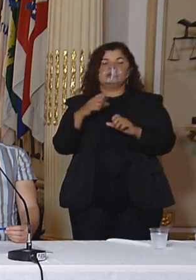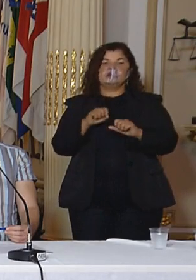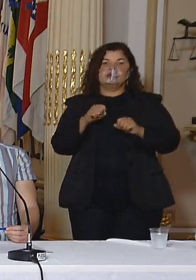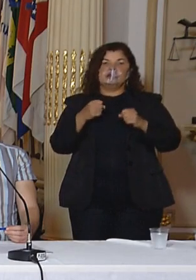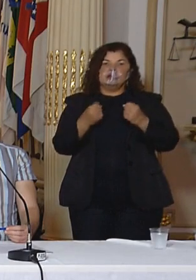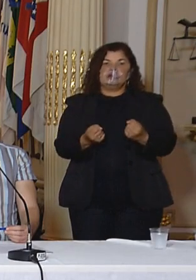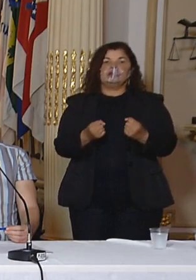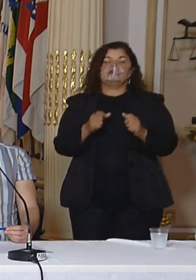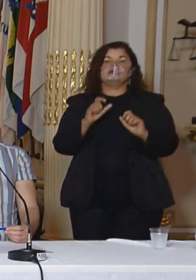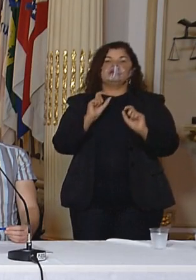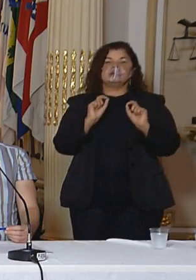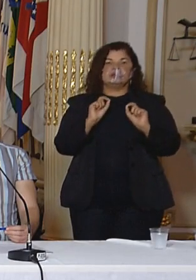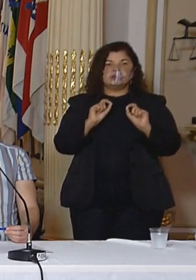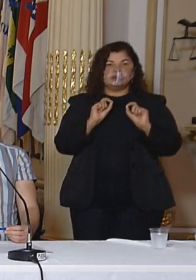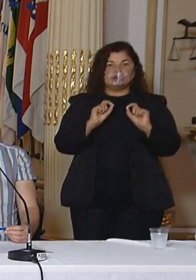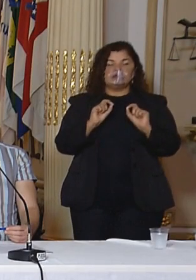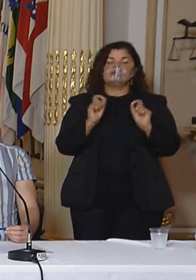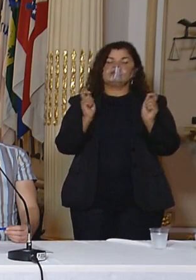para que a gente possa